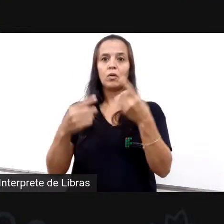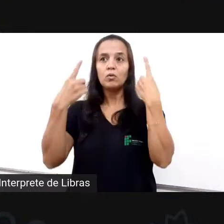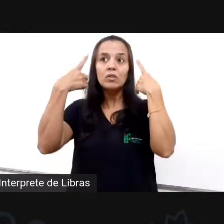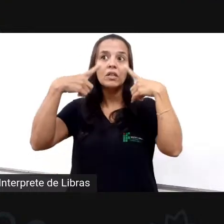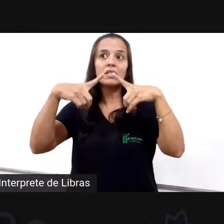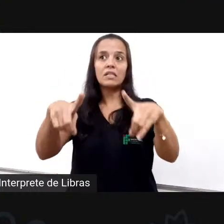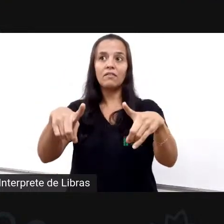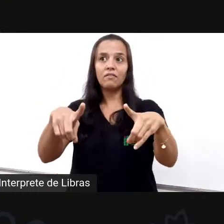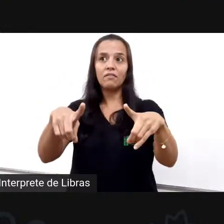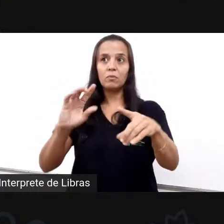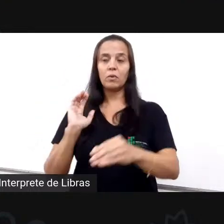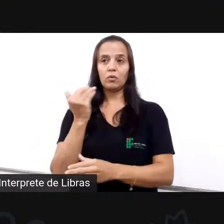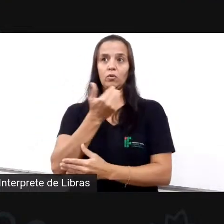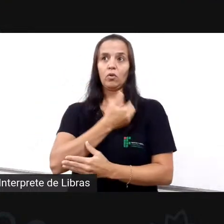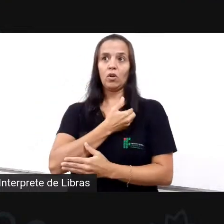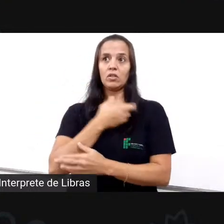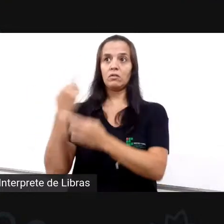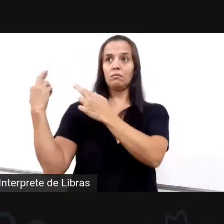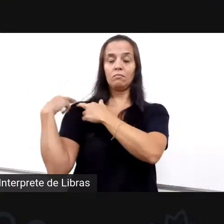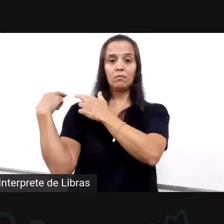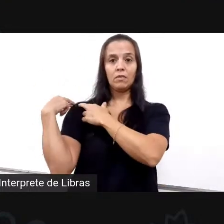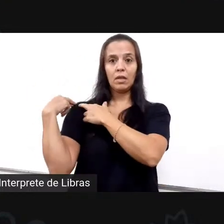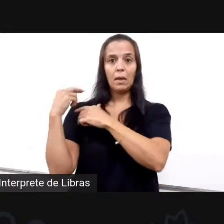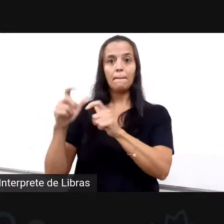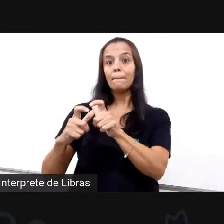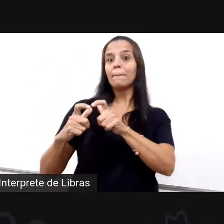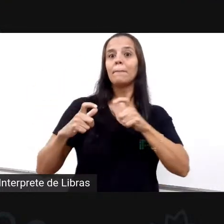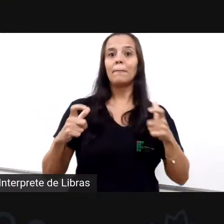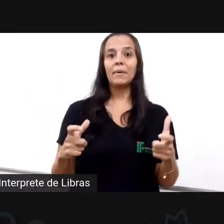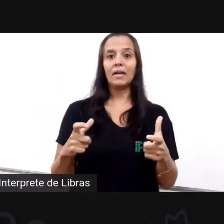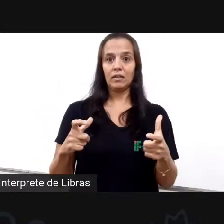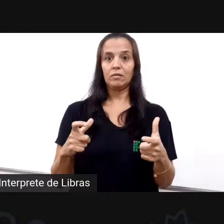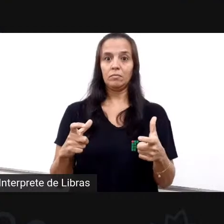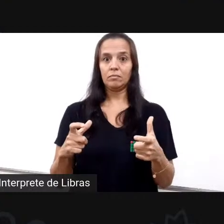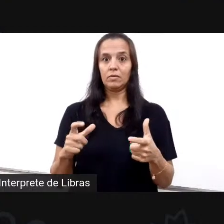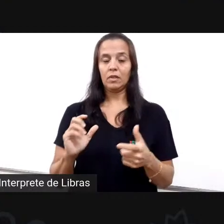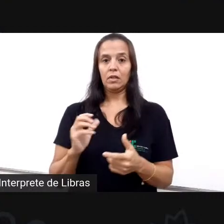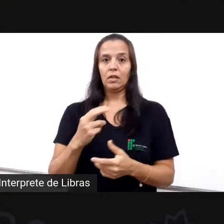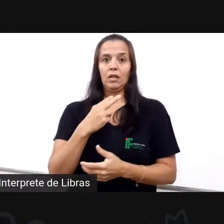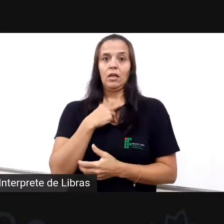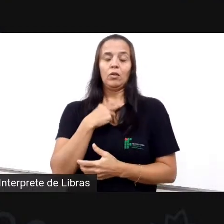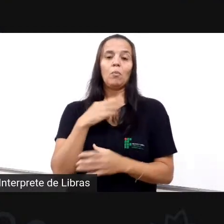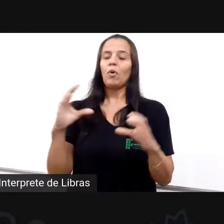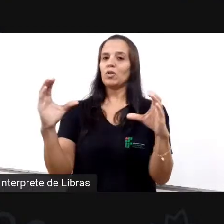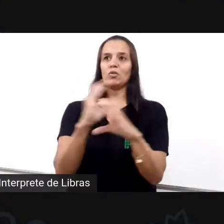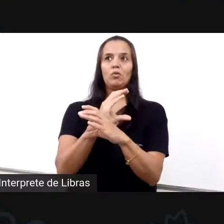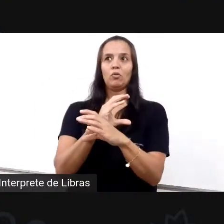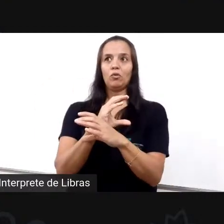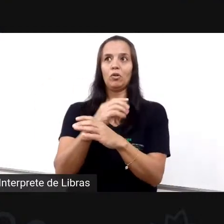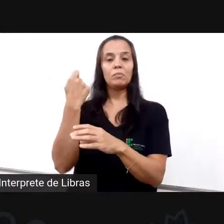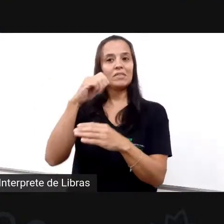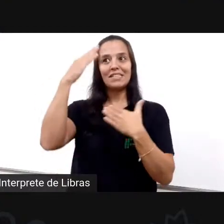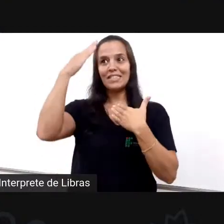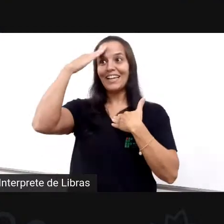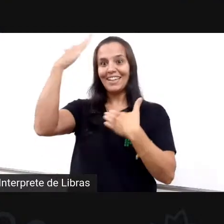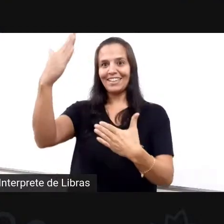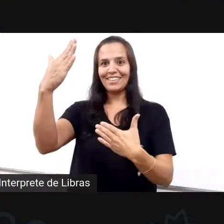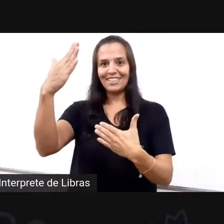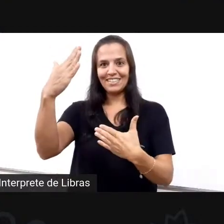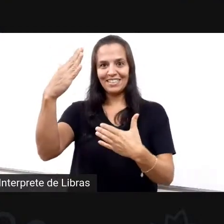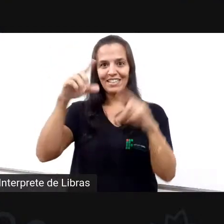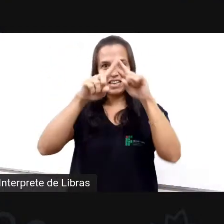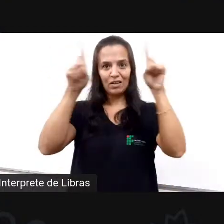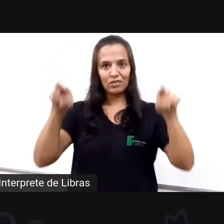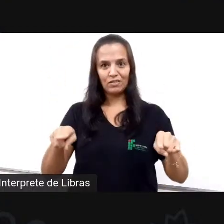o nosso comprometimento é muito maior. Eu não posso concluir sem agradecer profundamente aos servidores do IFAR